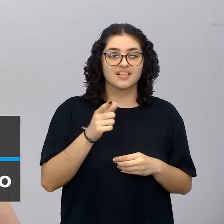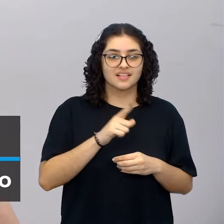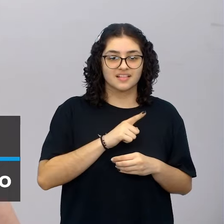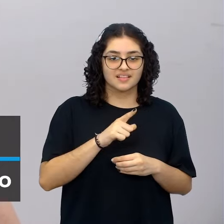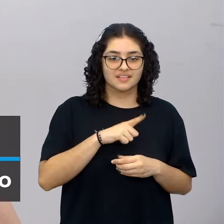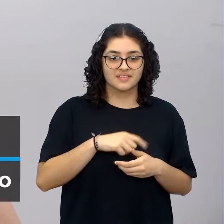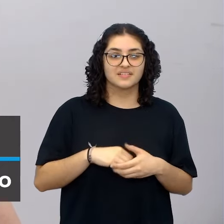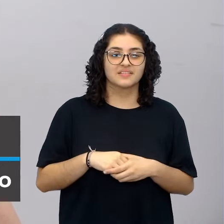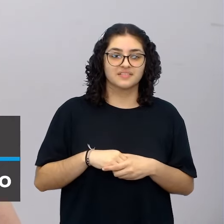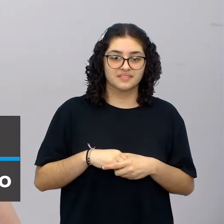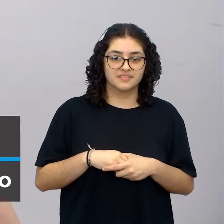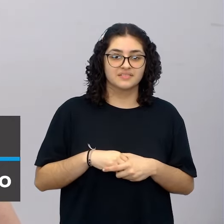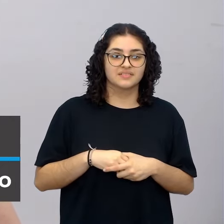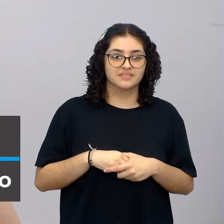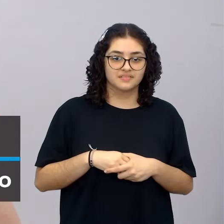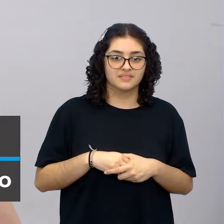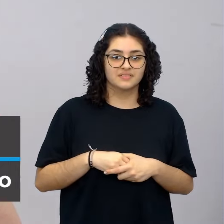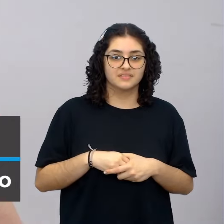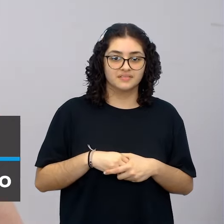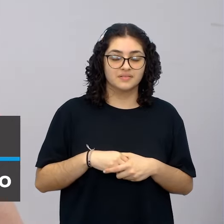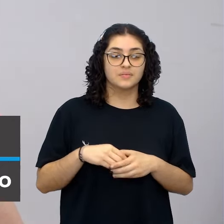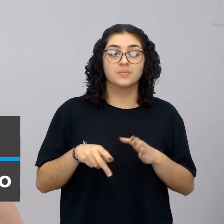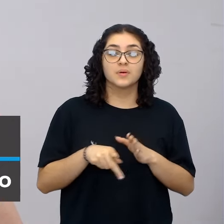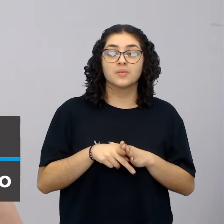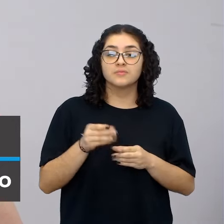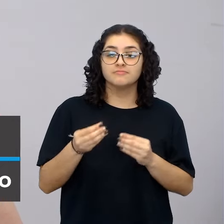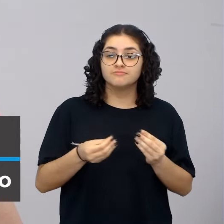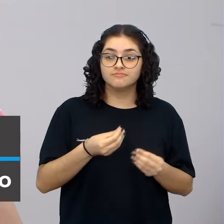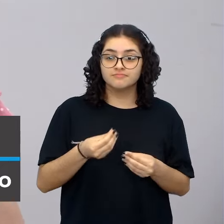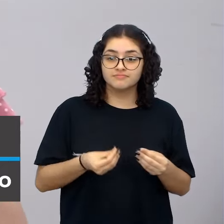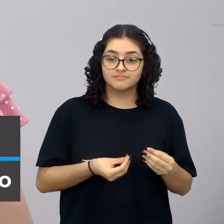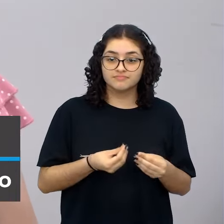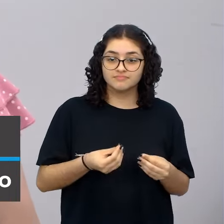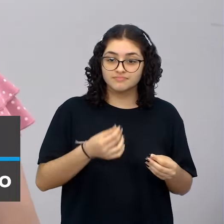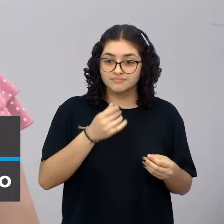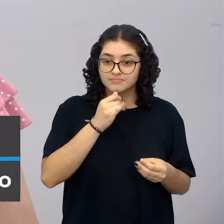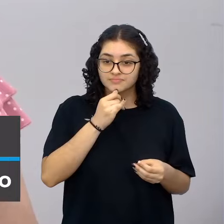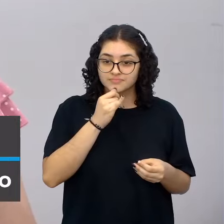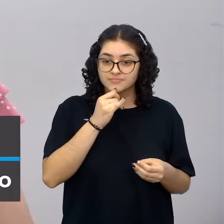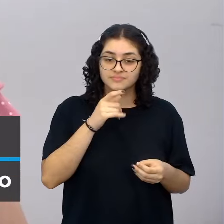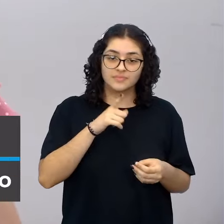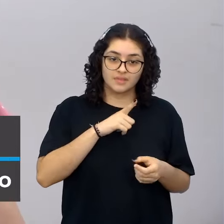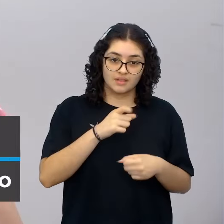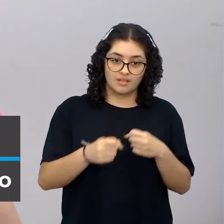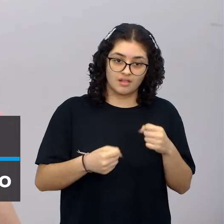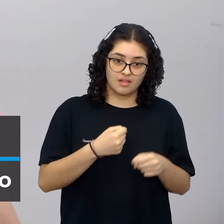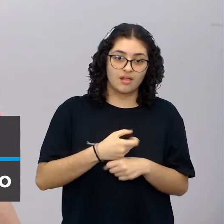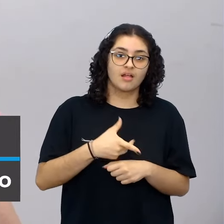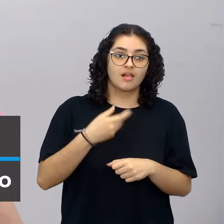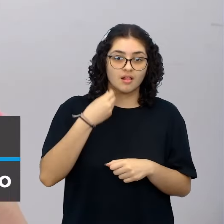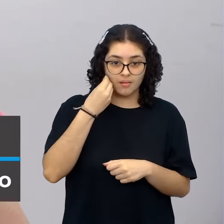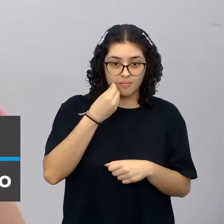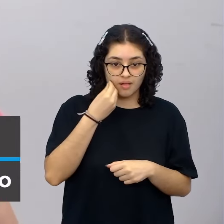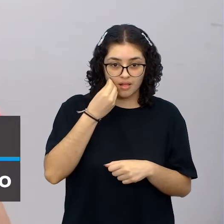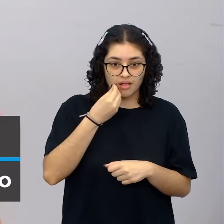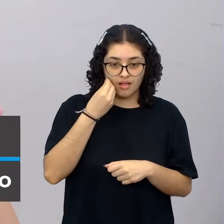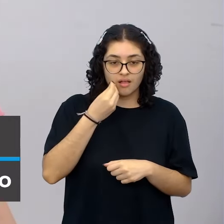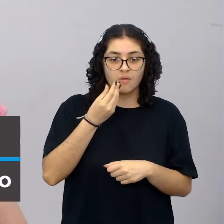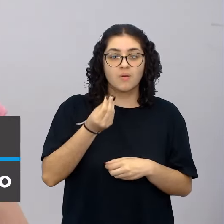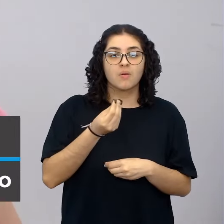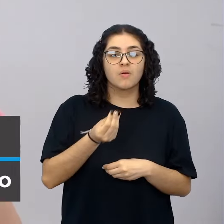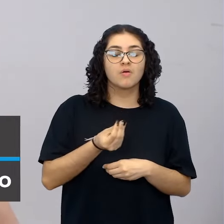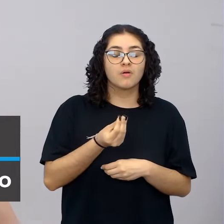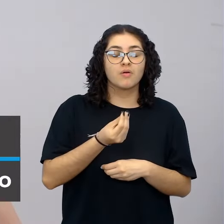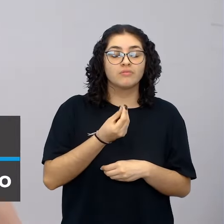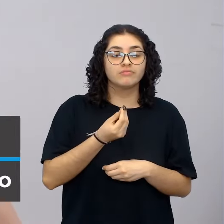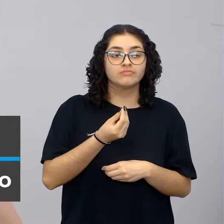dos materiais, os seus usos, no sentido de que a gente possa, já que nós passamos por esse ano, por essa experiência, e agregar um pouquinho